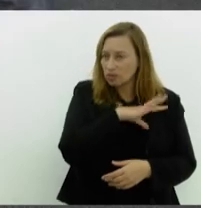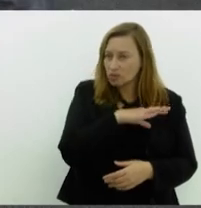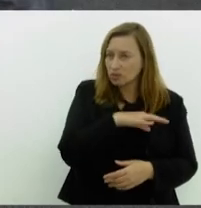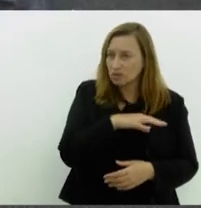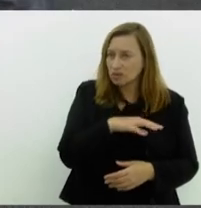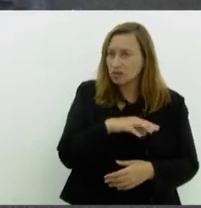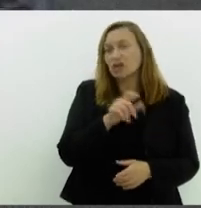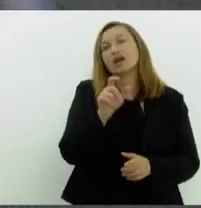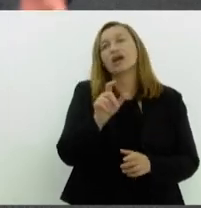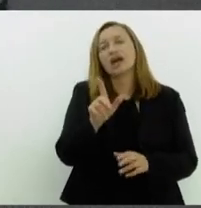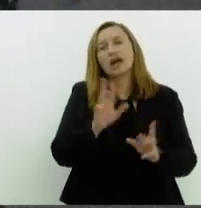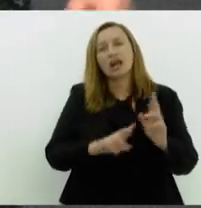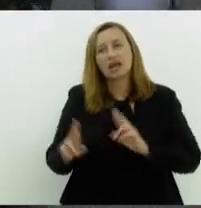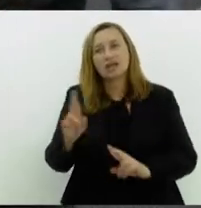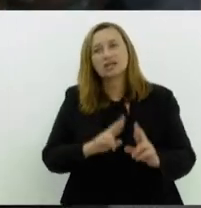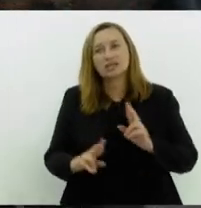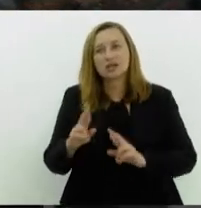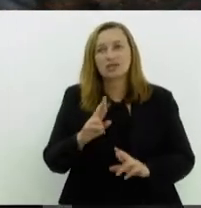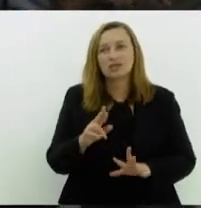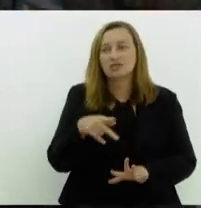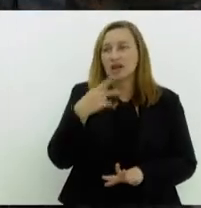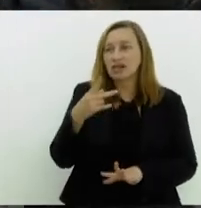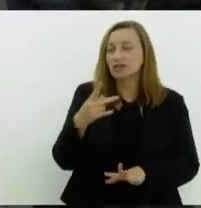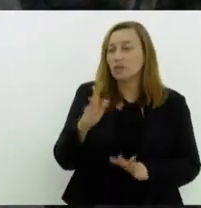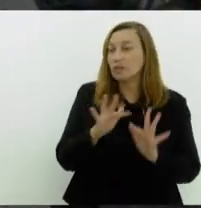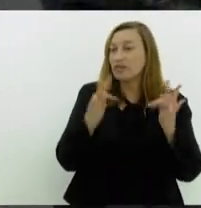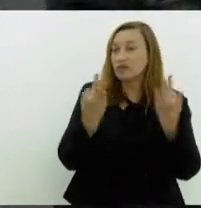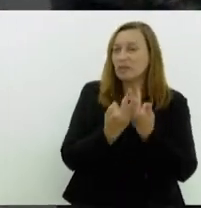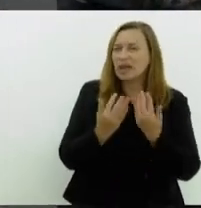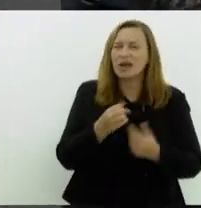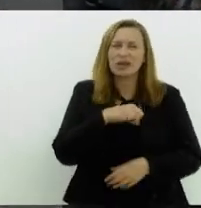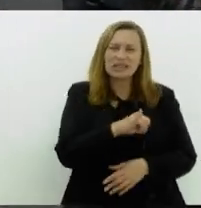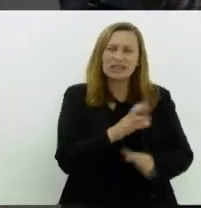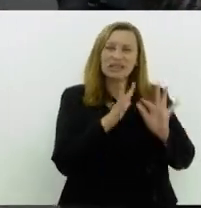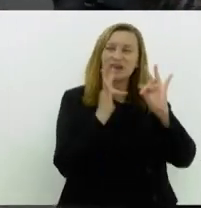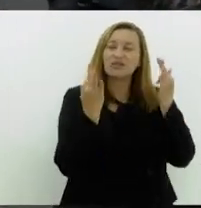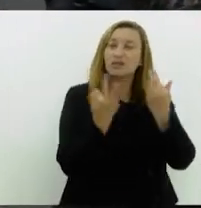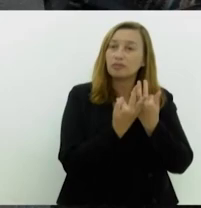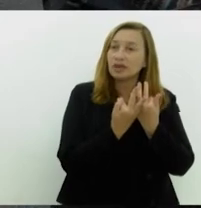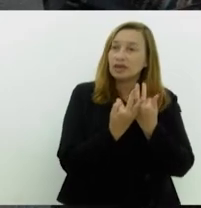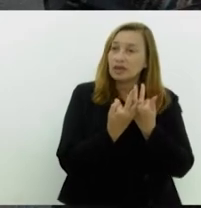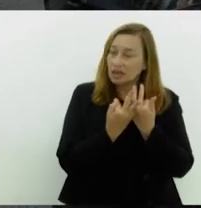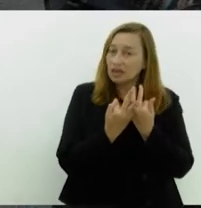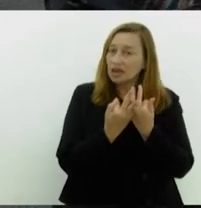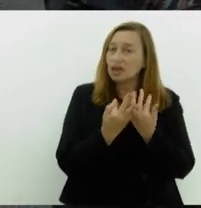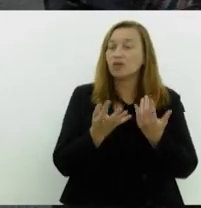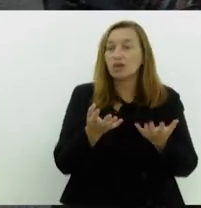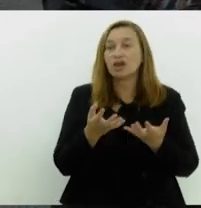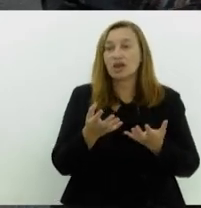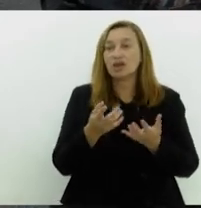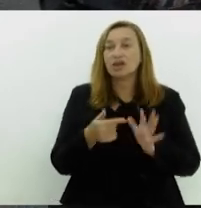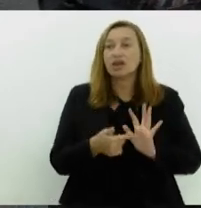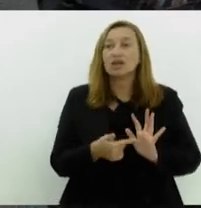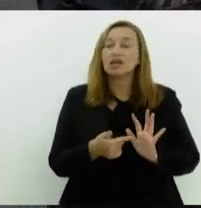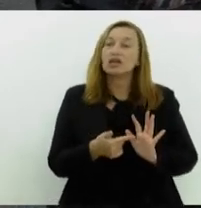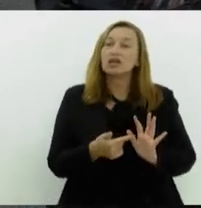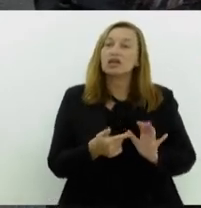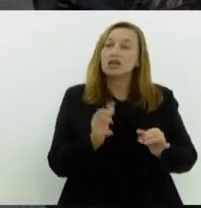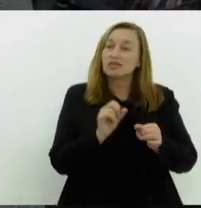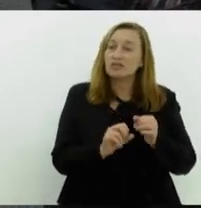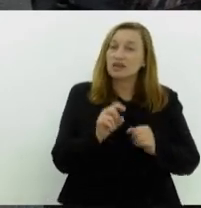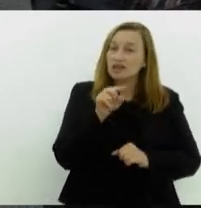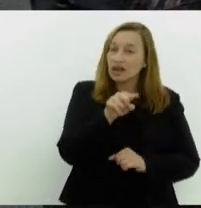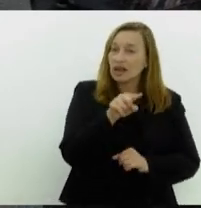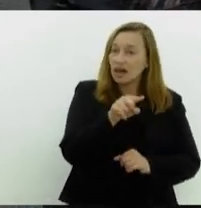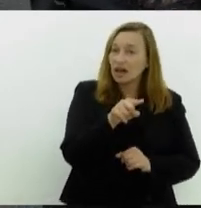pessoas ditas como da família. Mas, se é da família, eu quero que essas pessoas coloquem lá, por exemplo, na herança